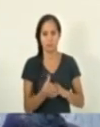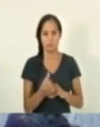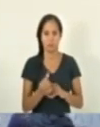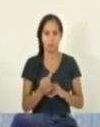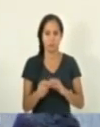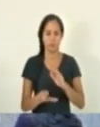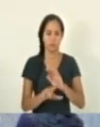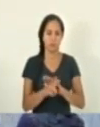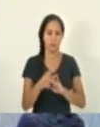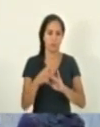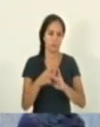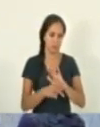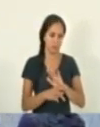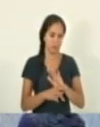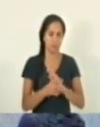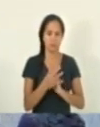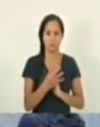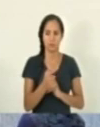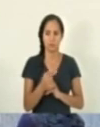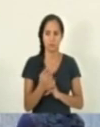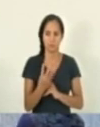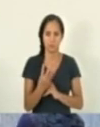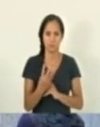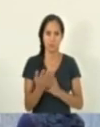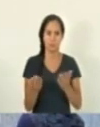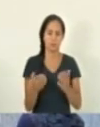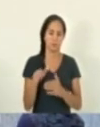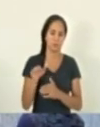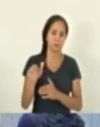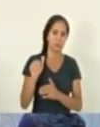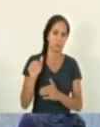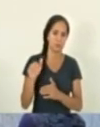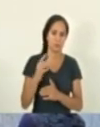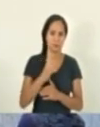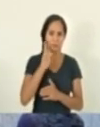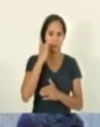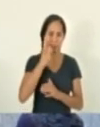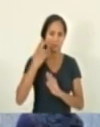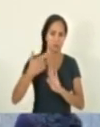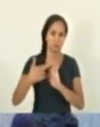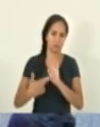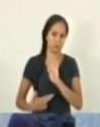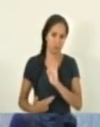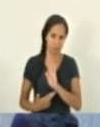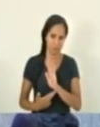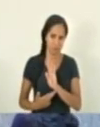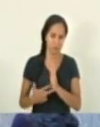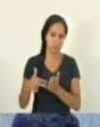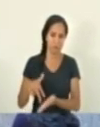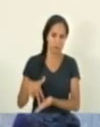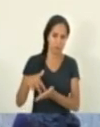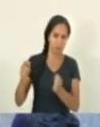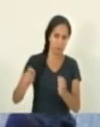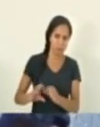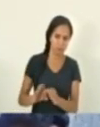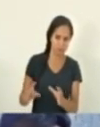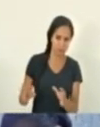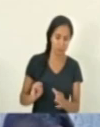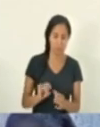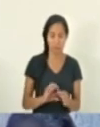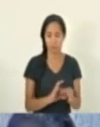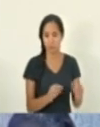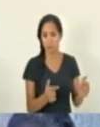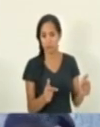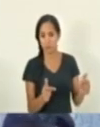de lei 474. Consulto ao deputado relator se está apto. Não estando apto para